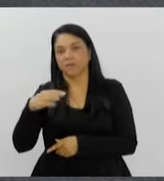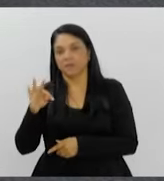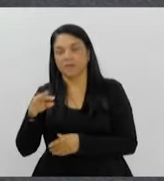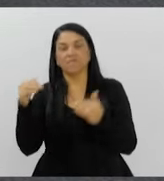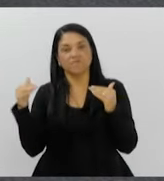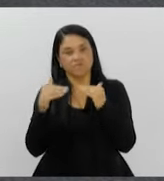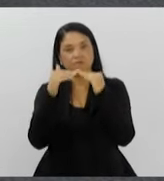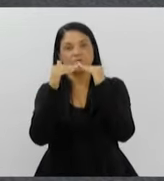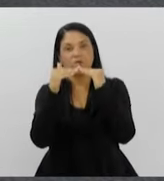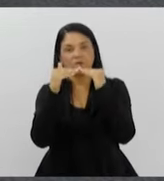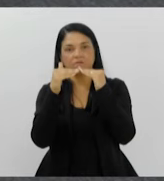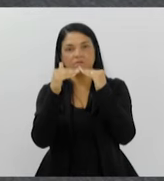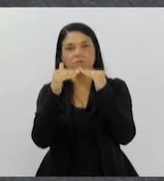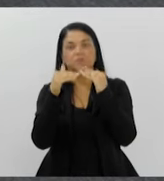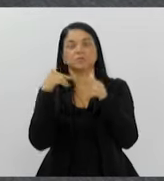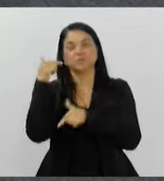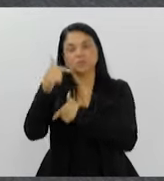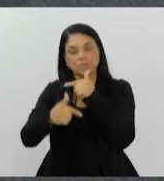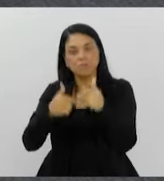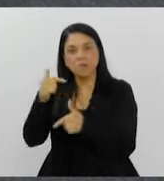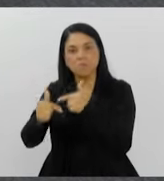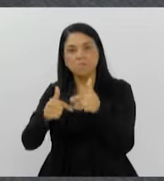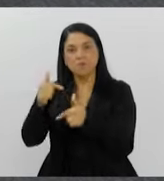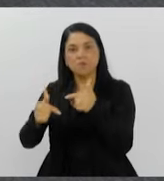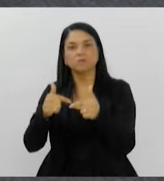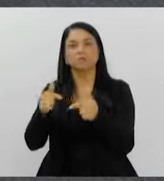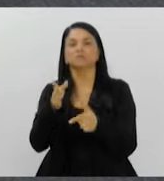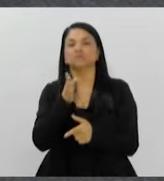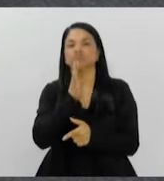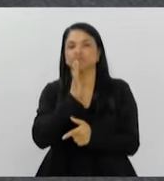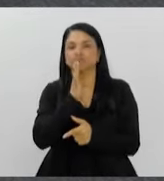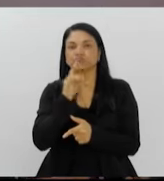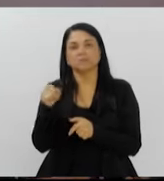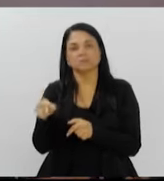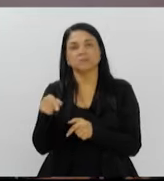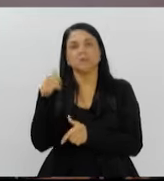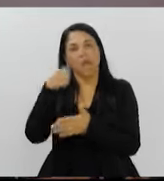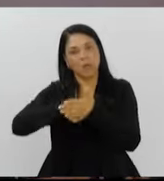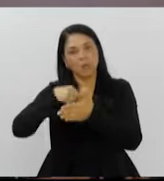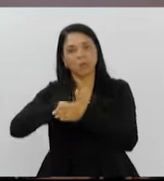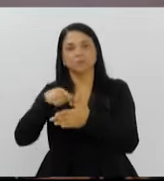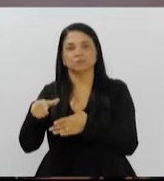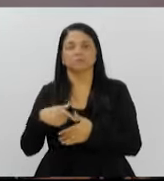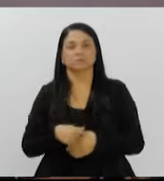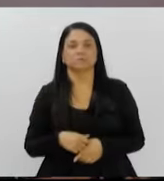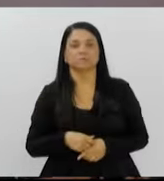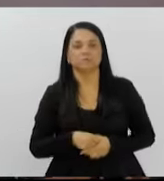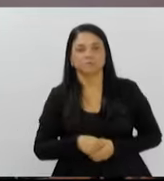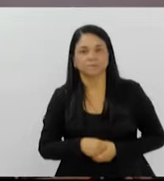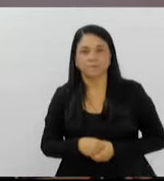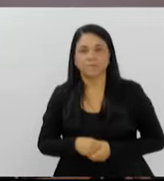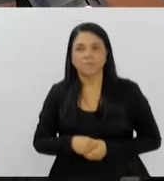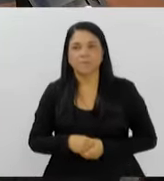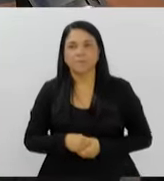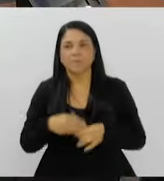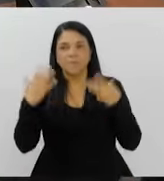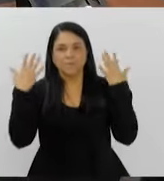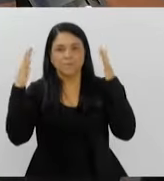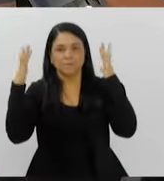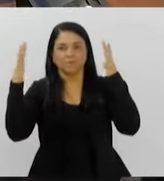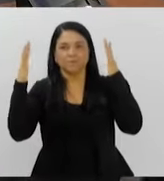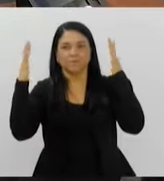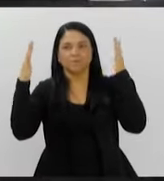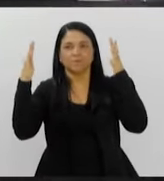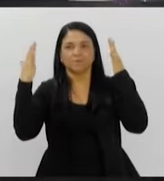favorável porque os trabalhadores precisão Ser Reconhecido e a sua luta também